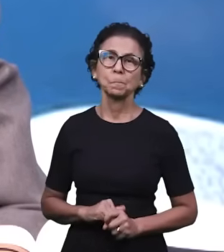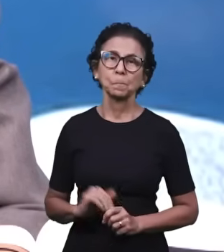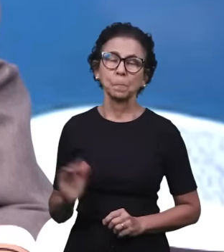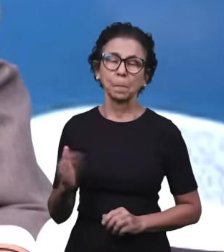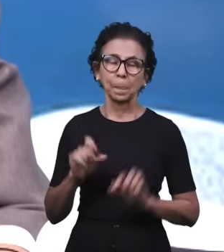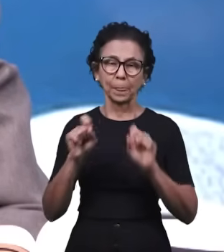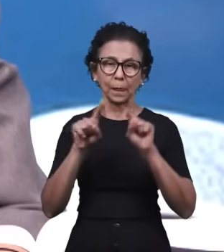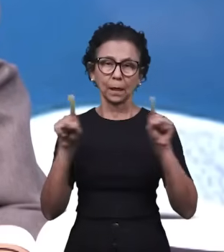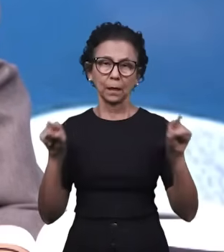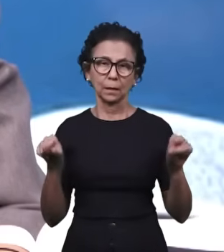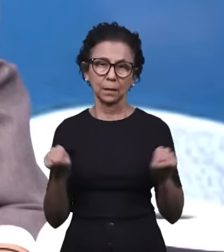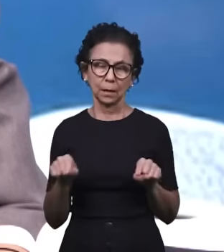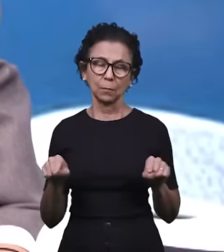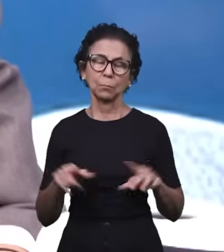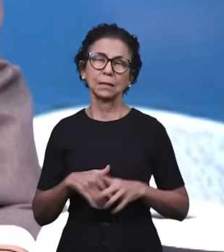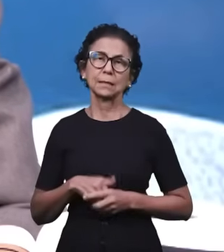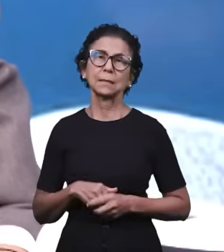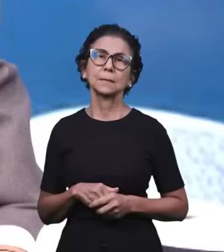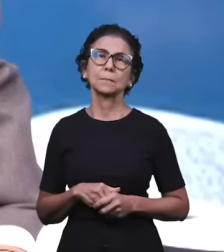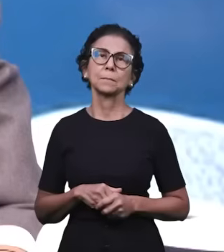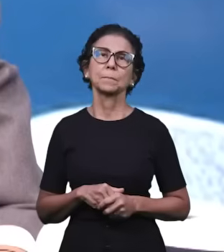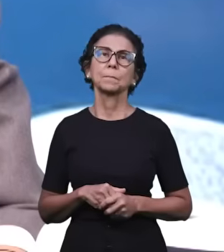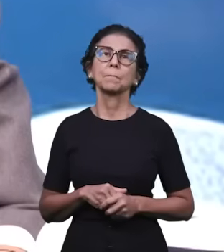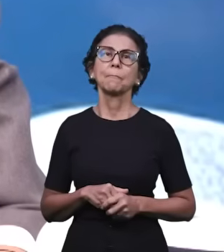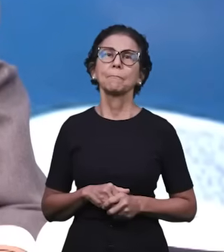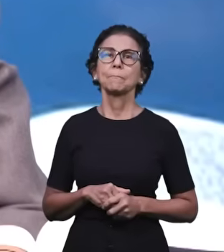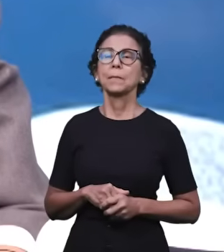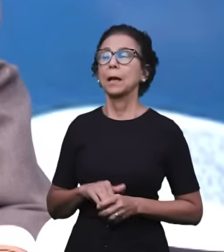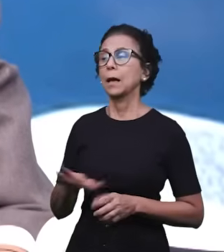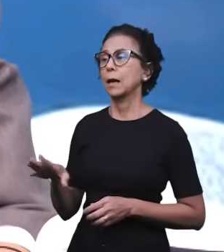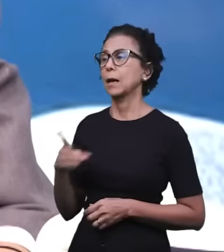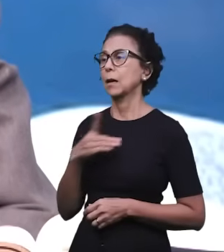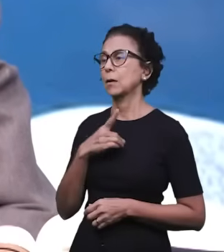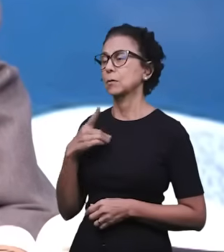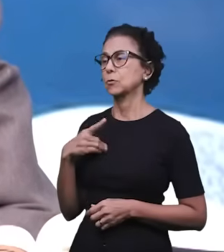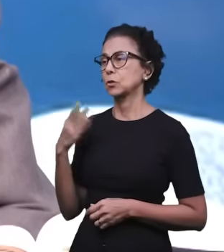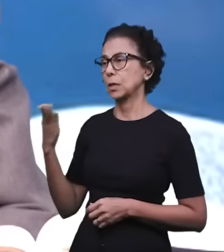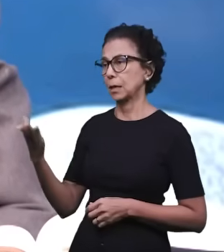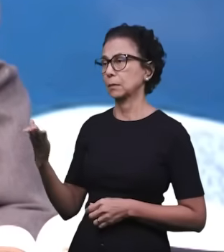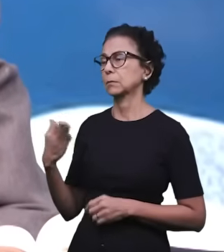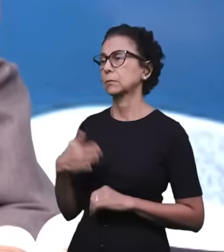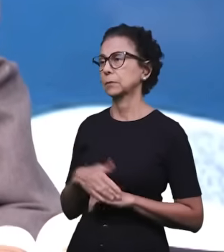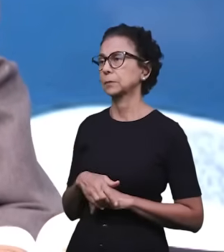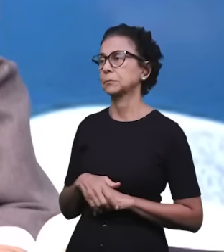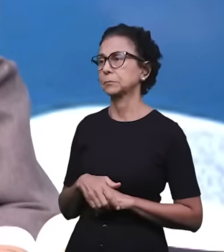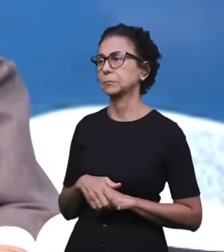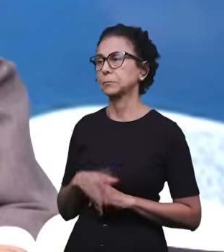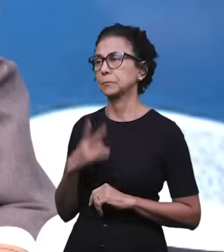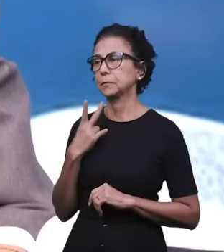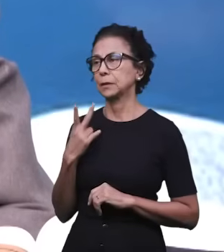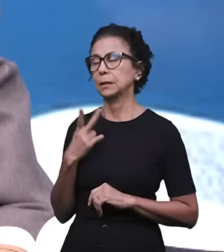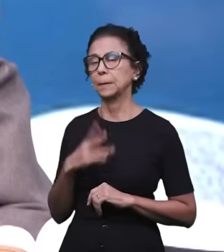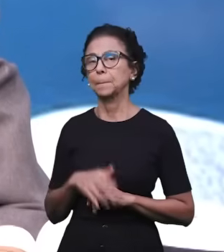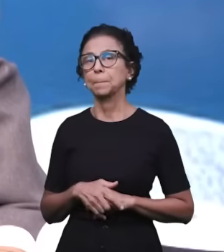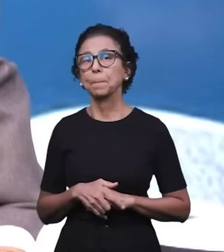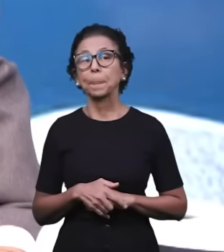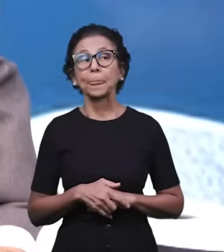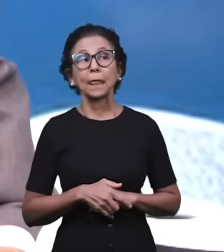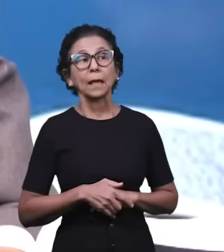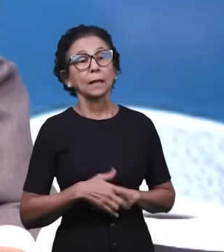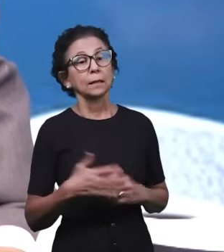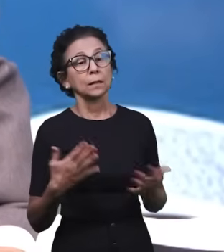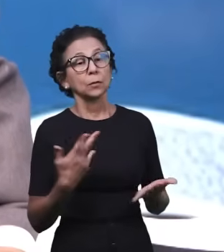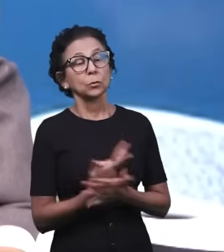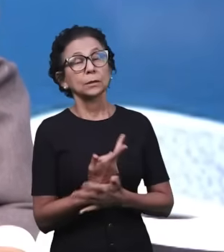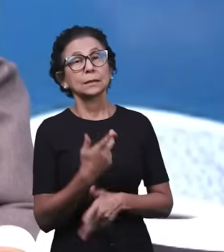uma colocação para ouvir isso de um diácono. Quem vai falar isso é o diácono Pandelis. Vai chegar um momento que a pessoa vai